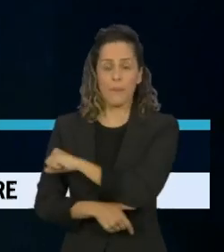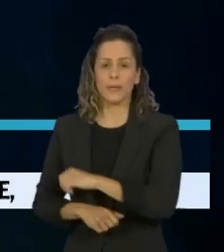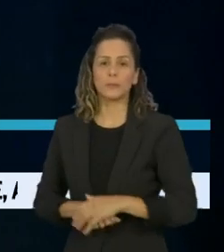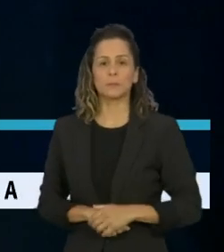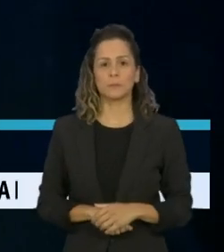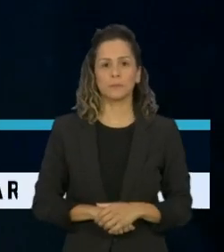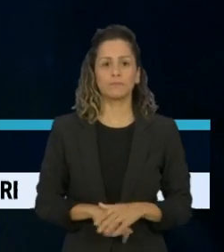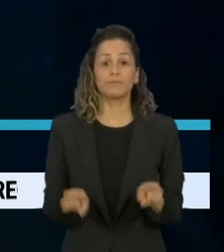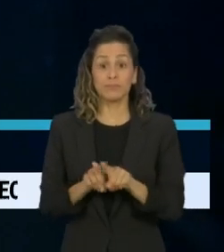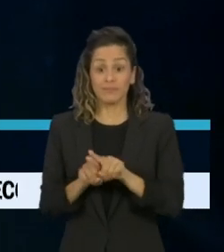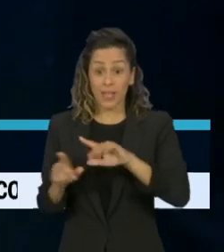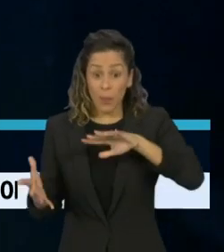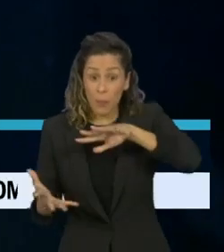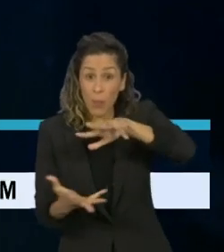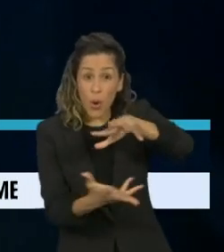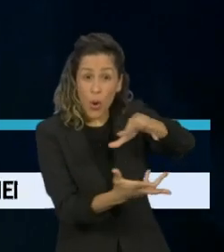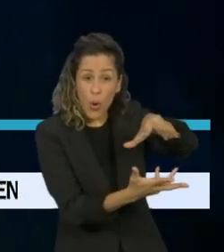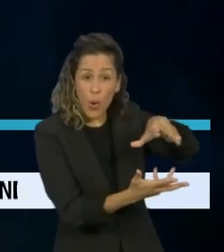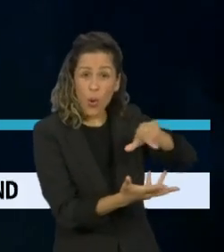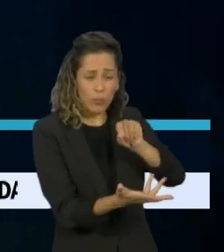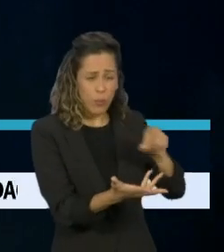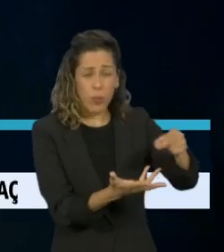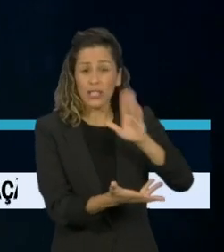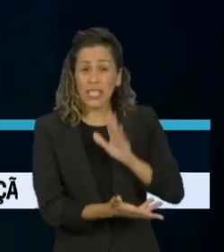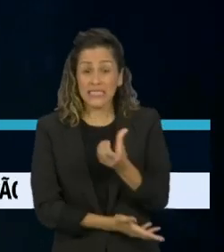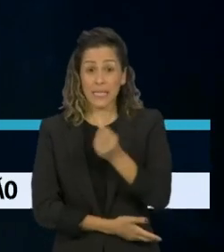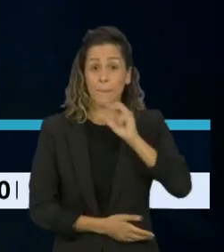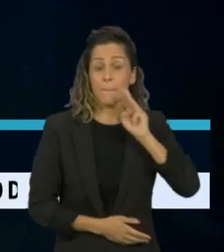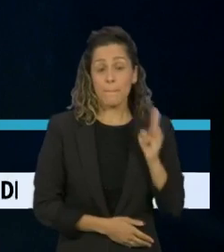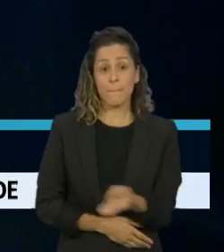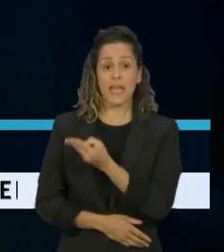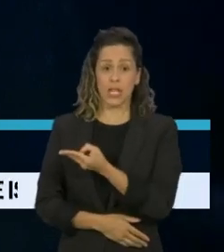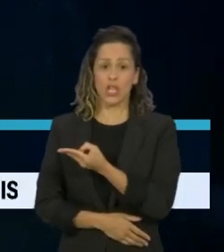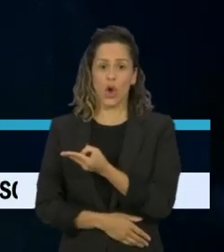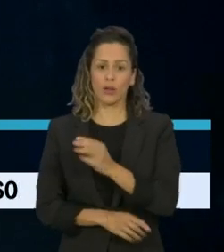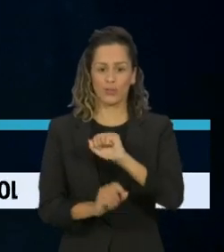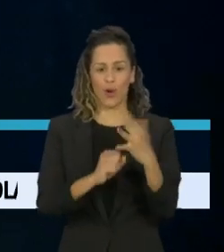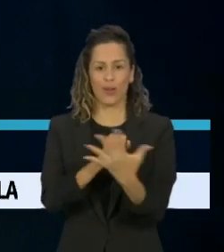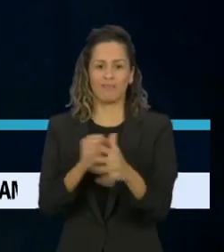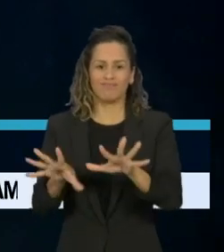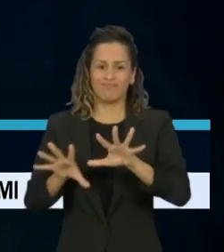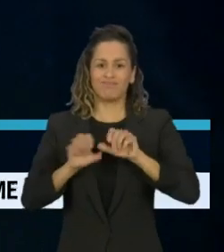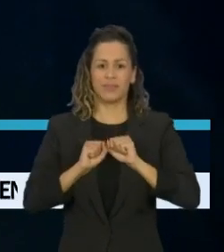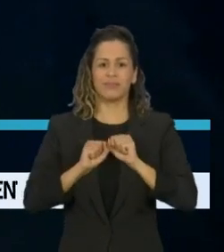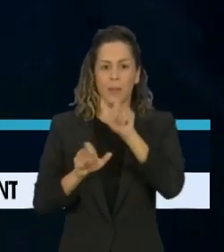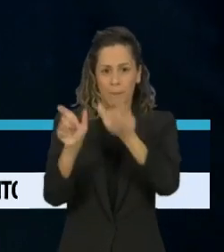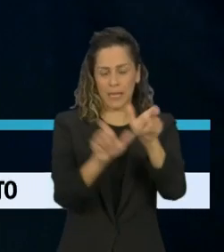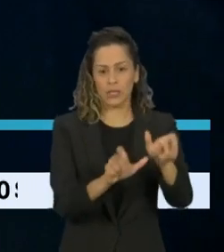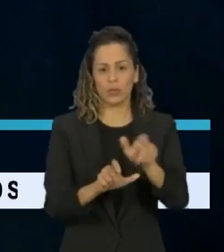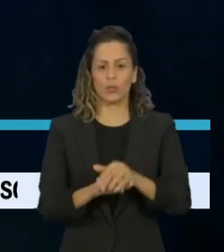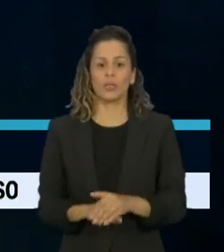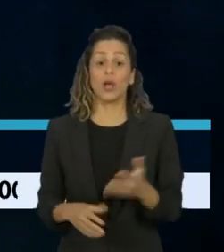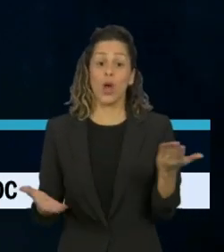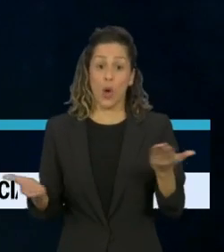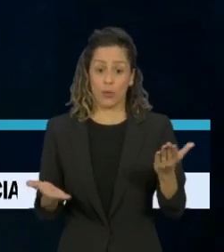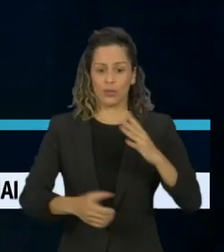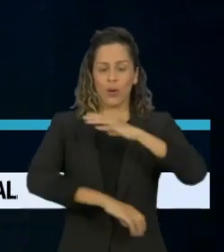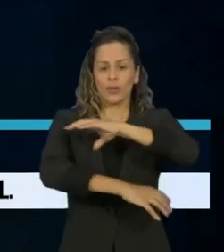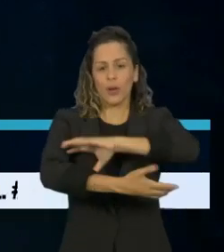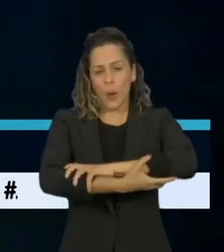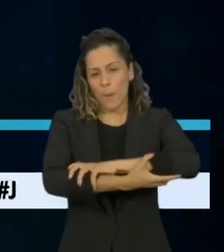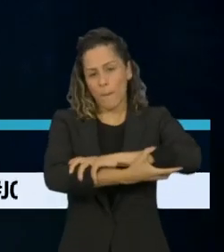Em todo o mundo, já são mais de 6 milhões de casos confirmados de Covid-19. A União Europeia pediu hoje aos Estados Unidos